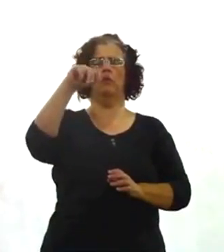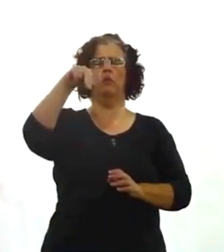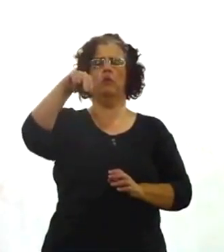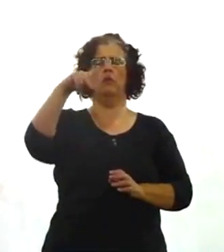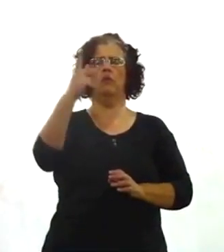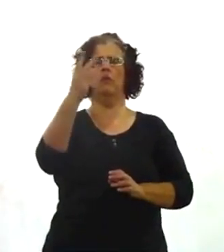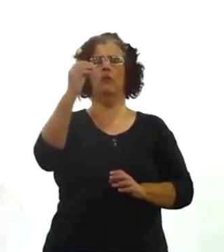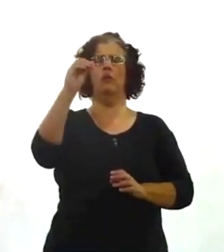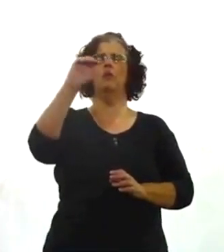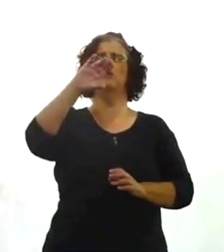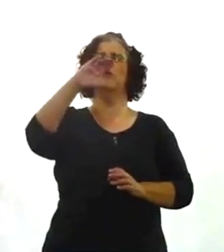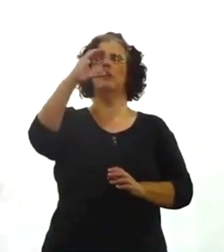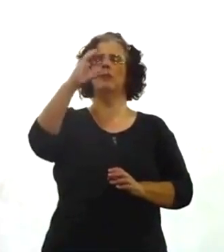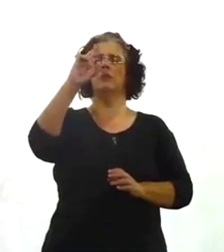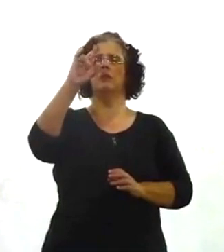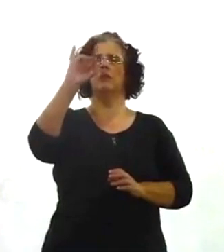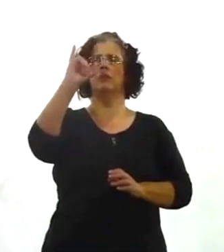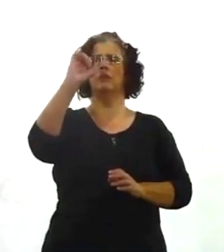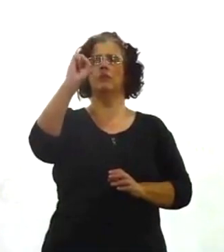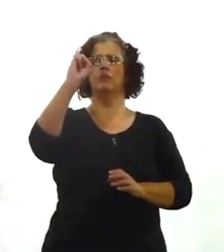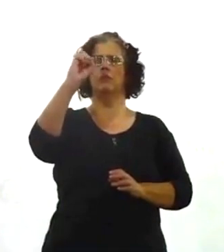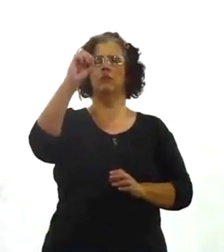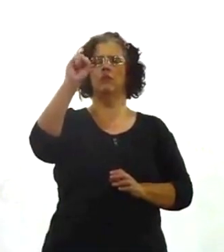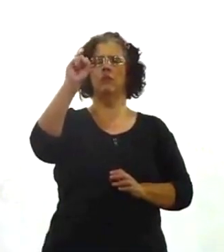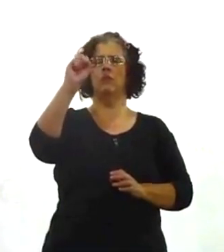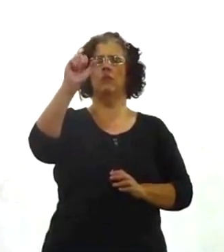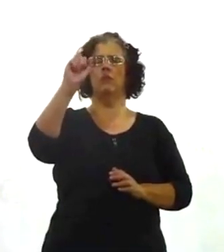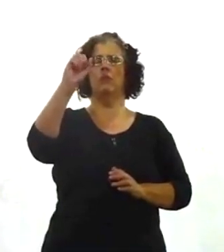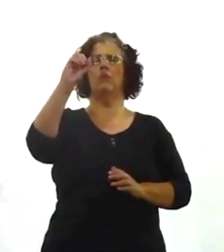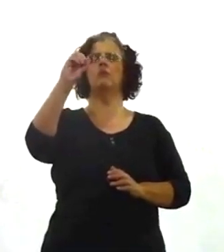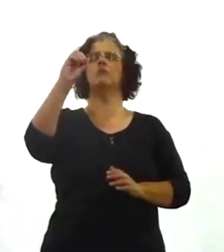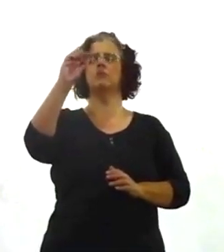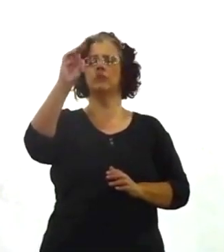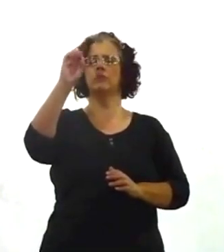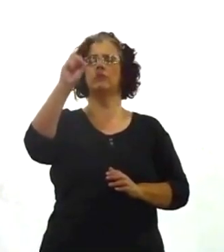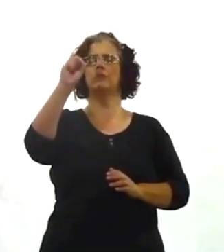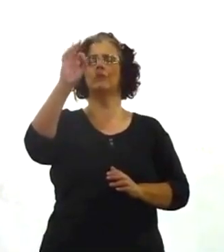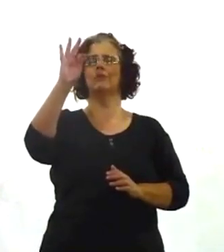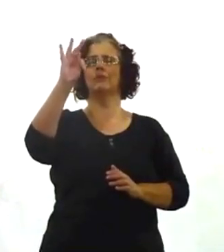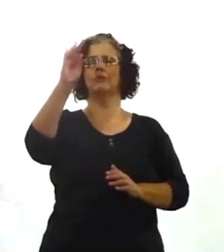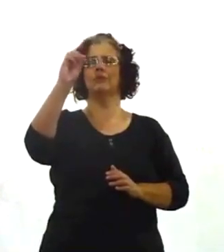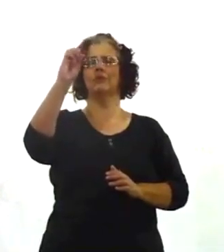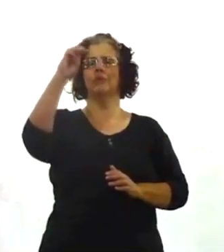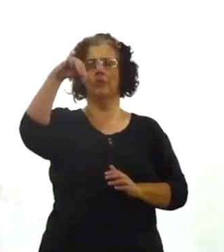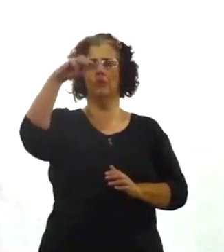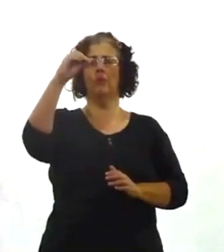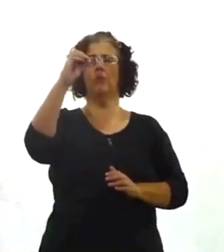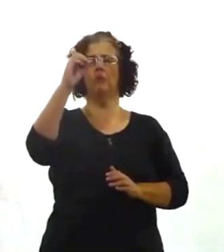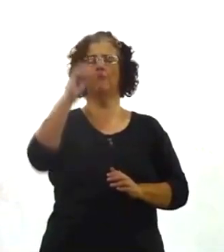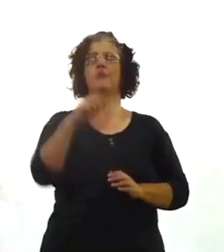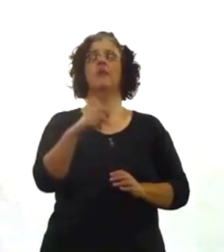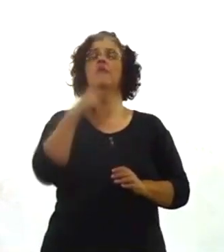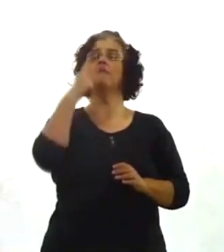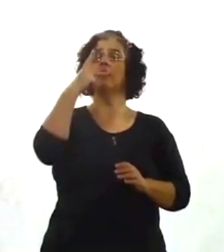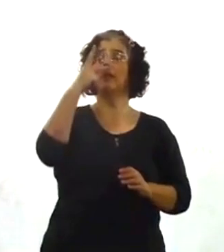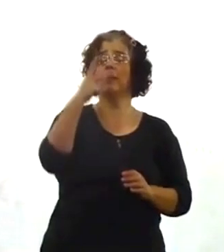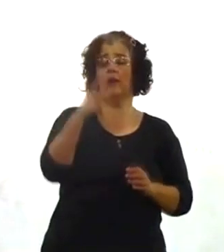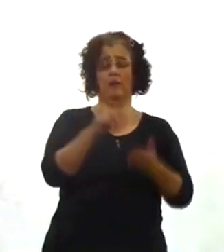Crisóstomo. Esses homens todos falaram sobre a morte. Eram filósofos